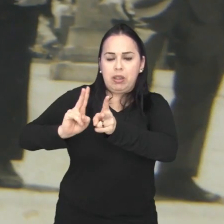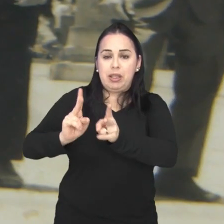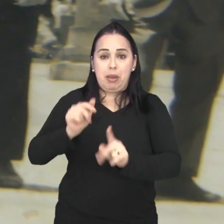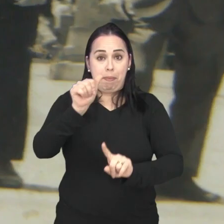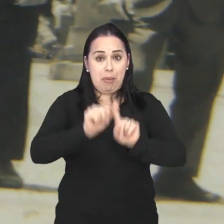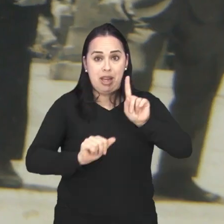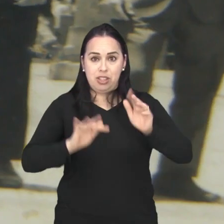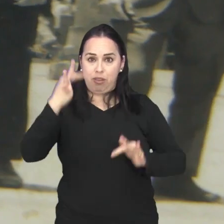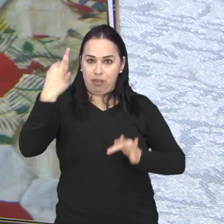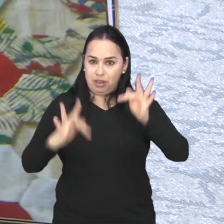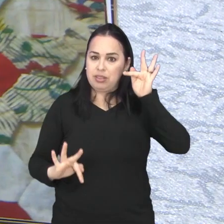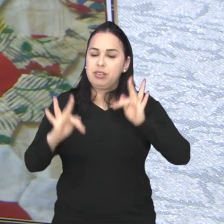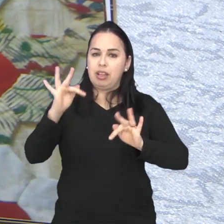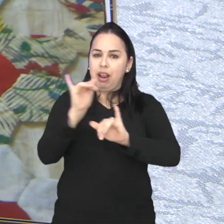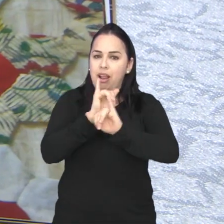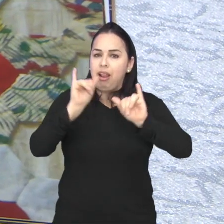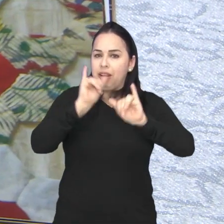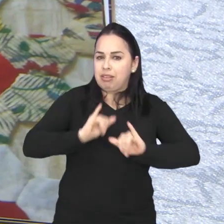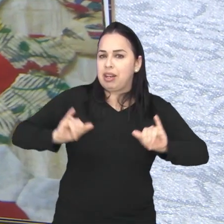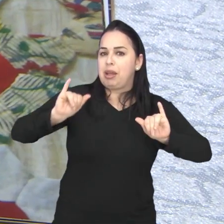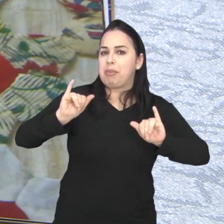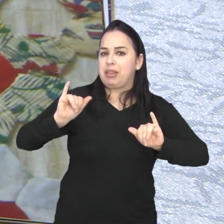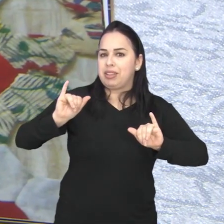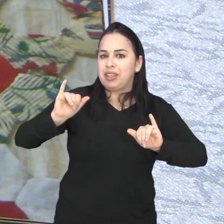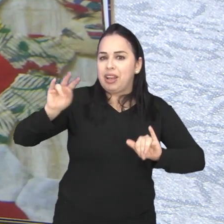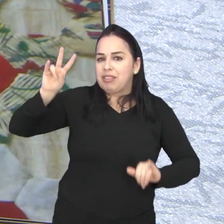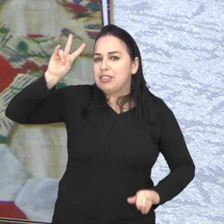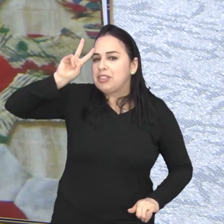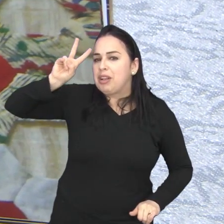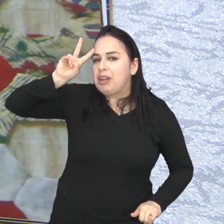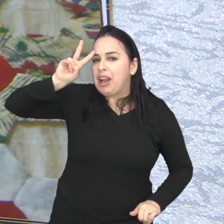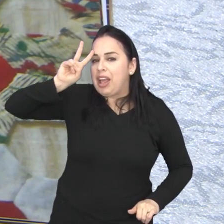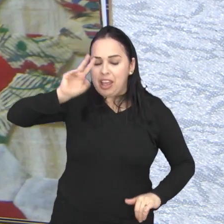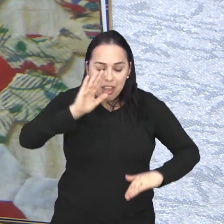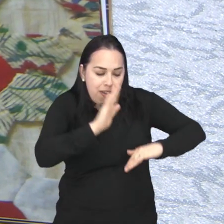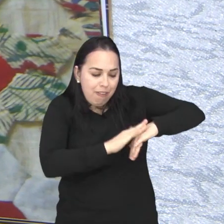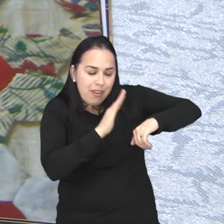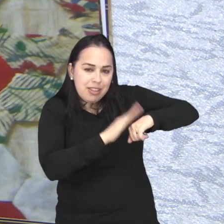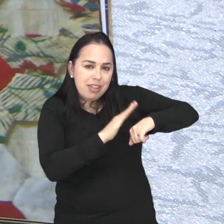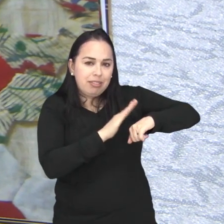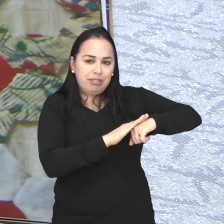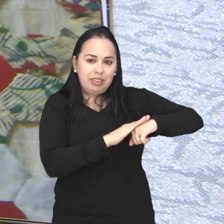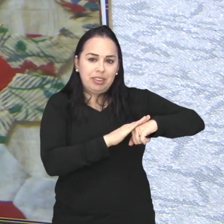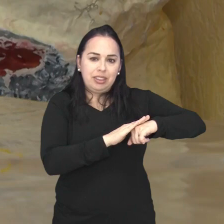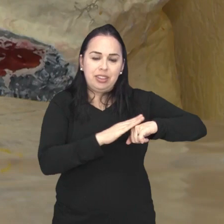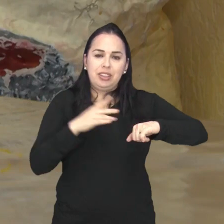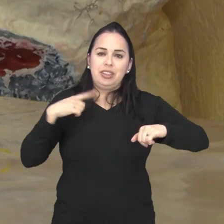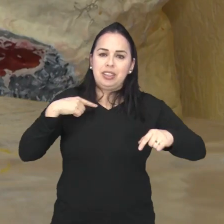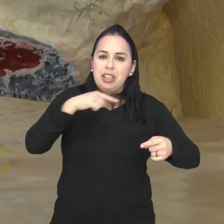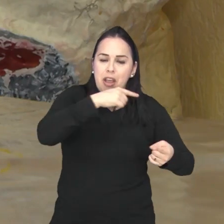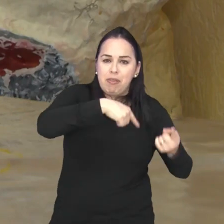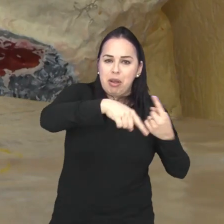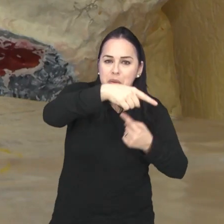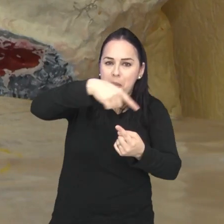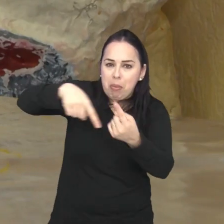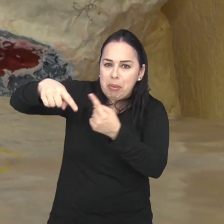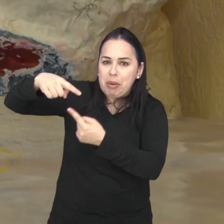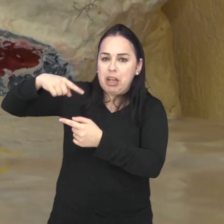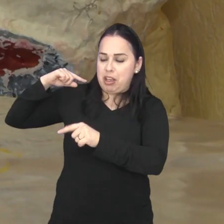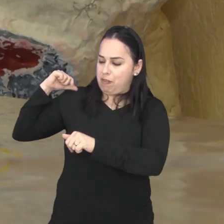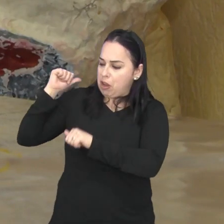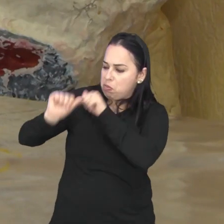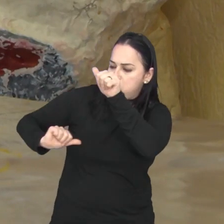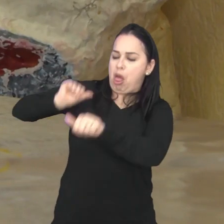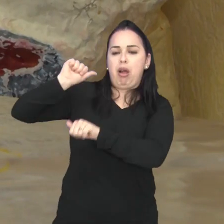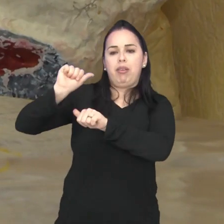capazes de sobreviver ao tempo. E o mês do folclore reforça a importância dos chamados saberes e fazeres, que ao longo dos anos se